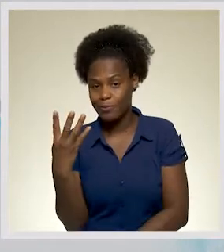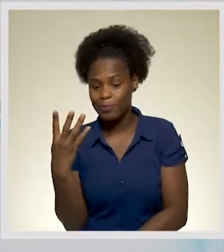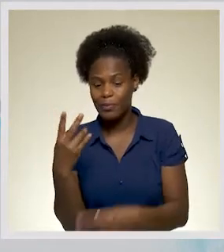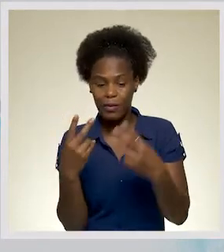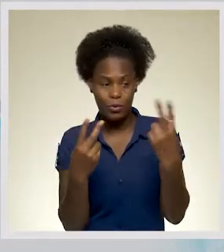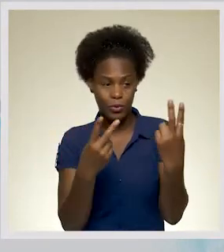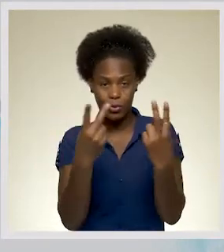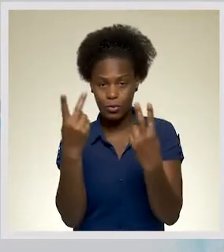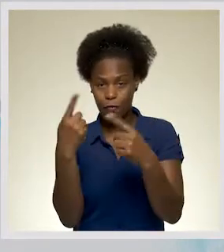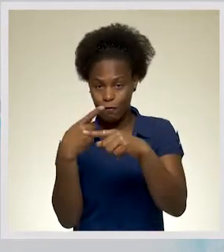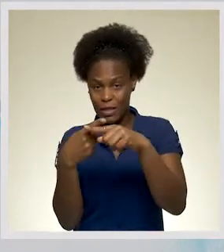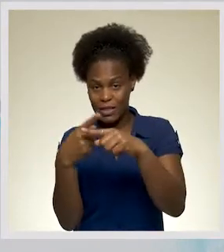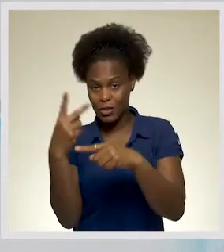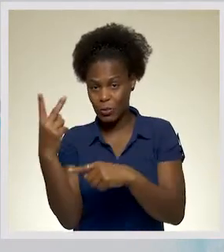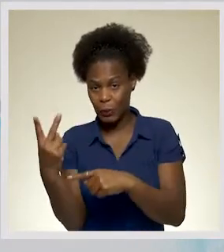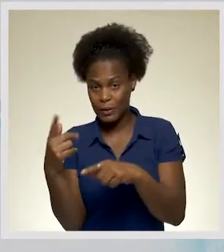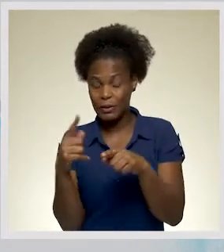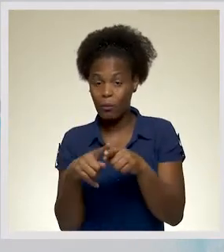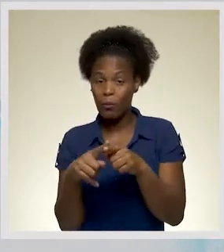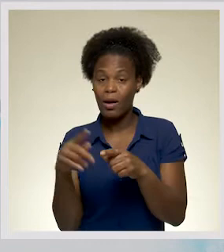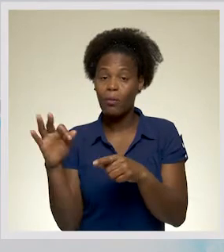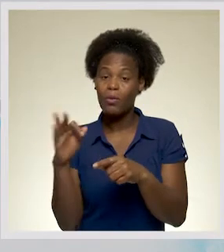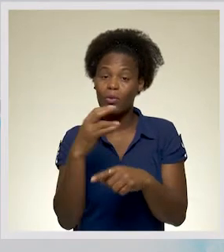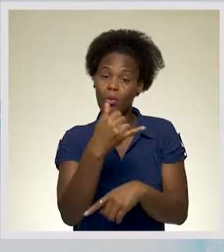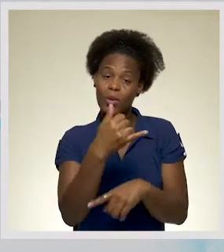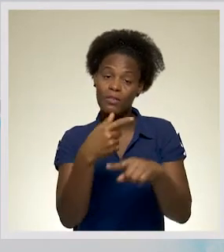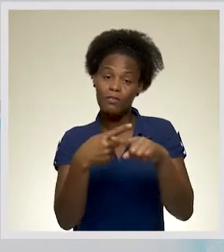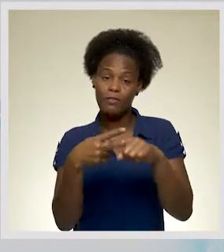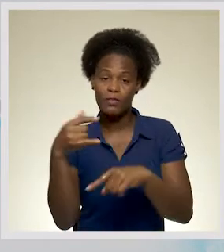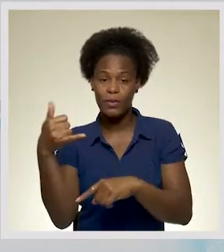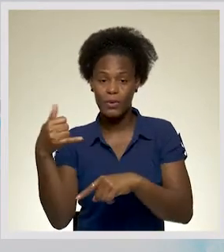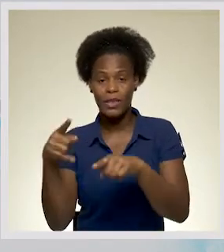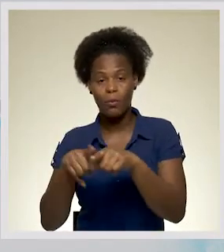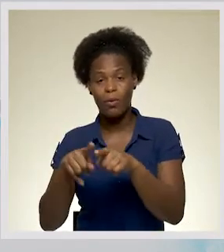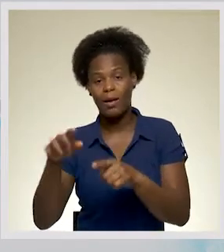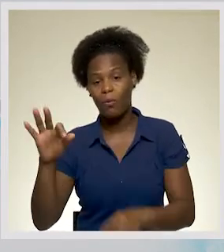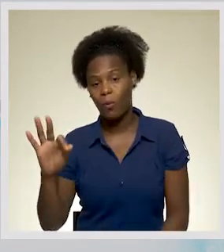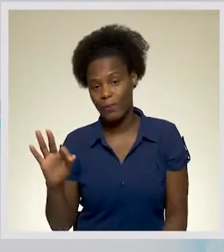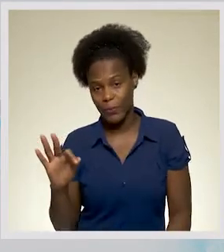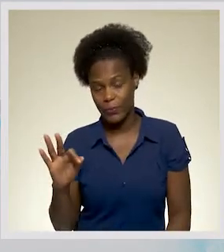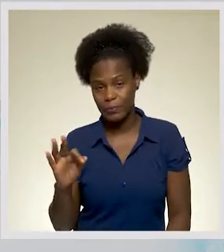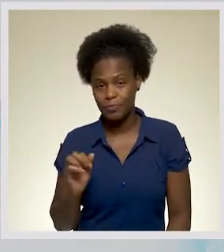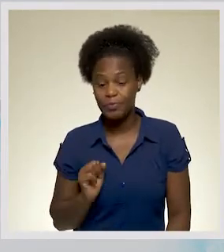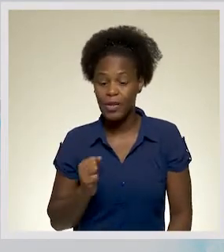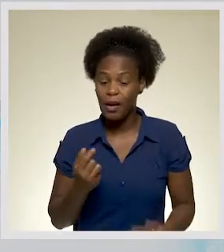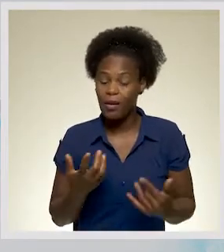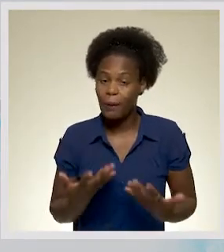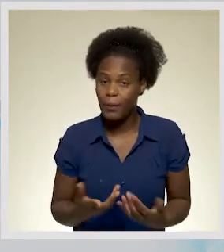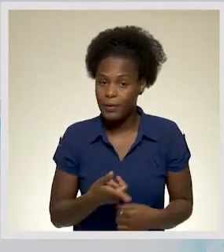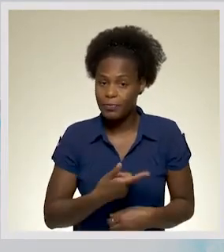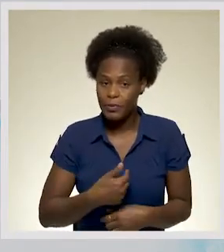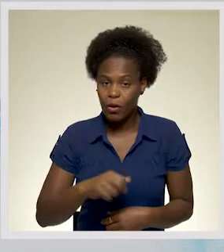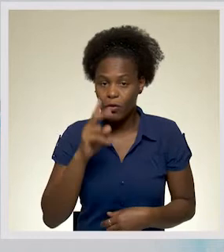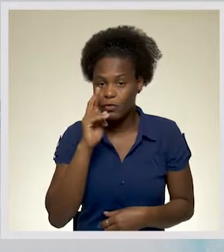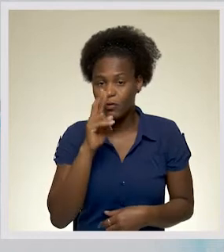vezes 2, 4. E vamos ver a relação do Carlos